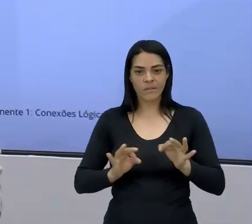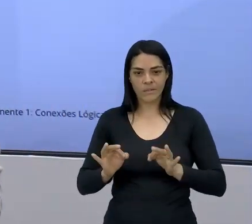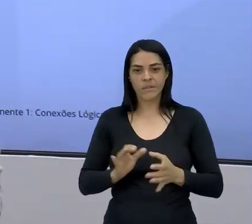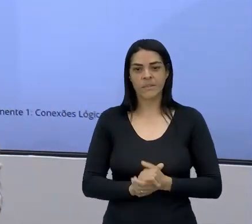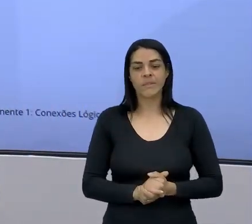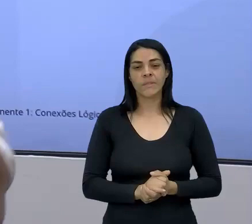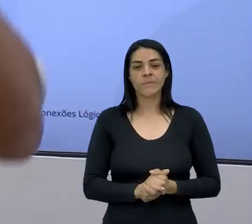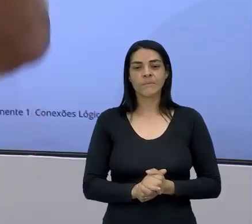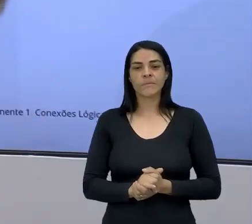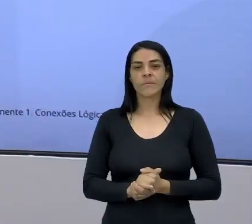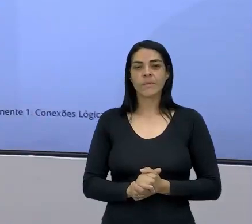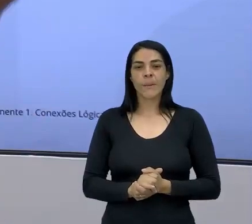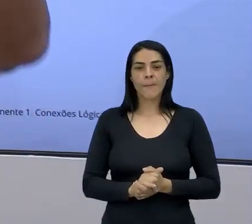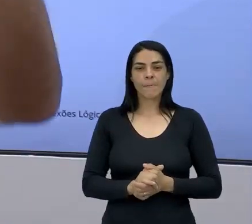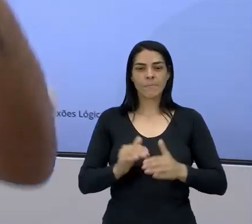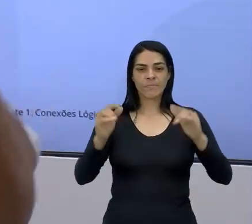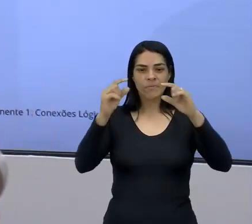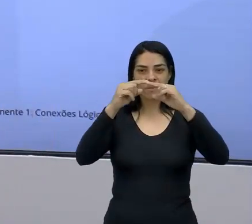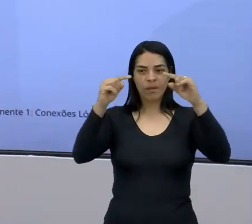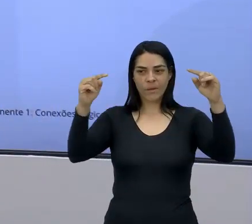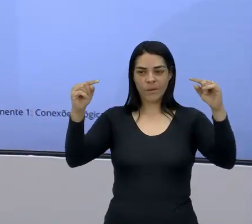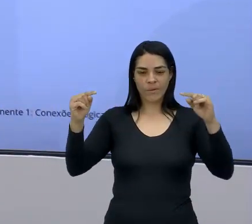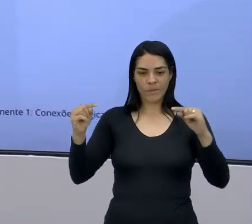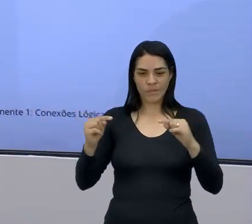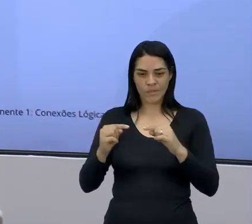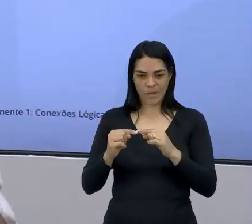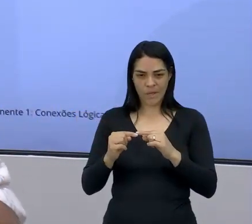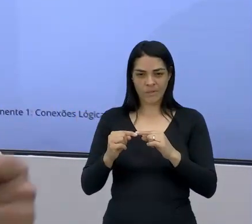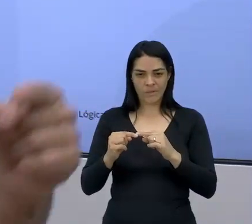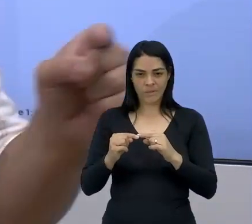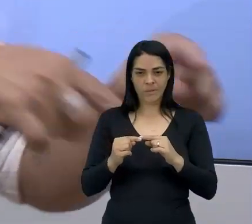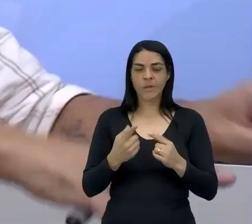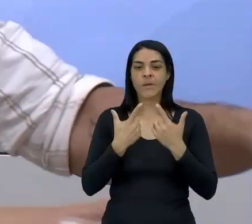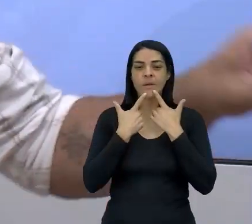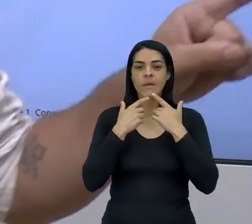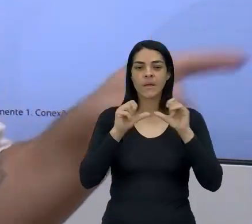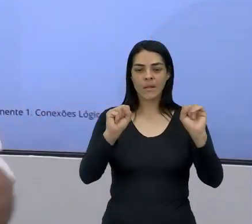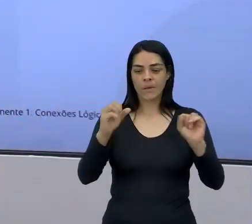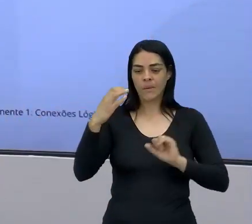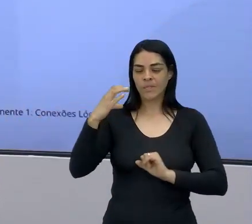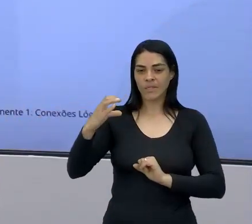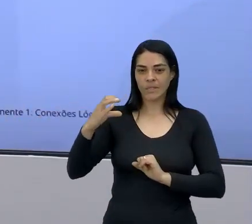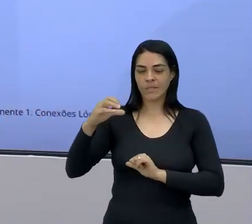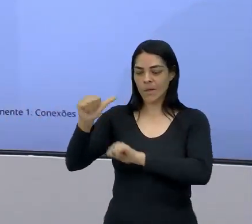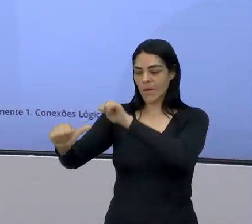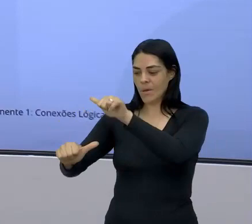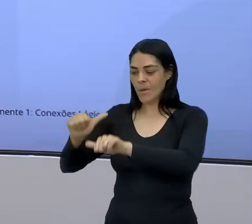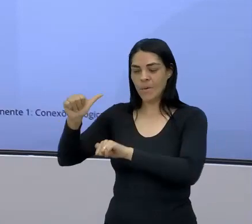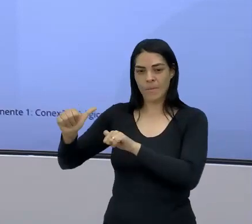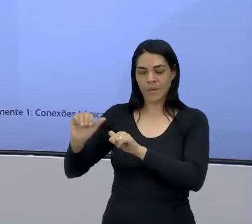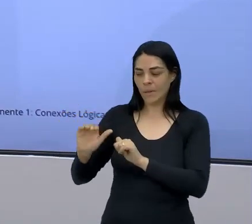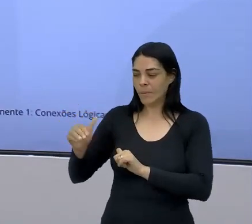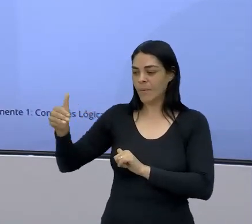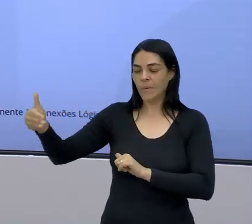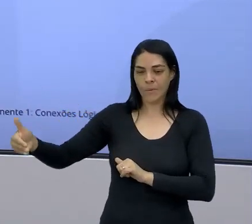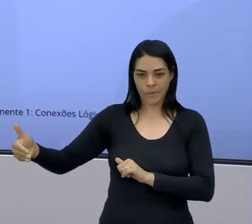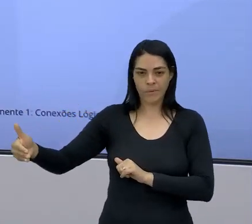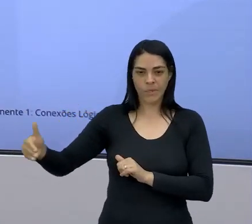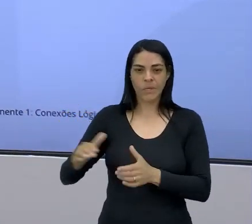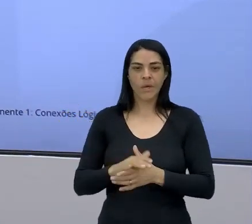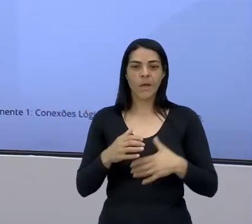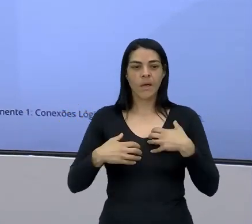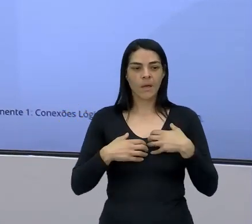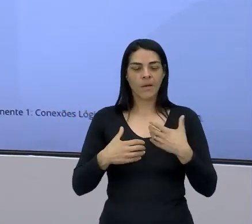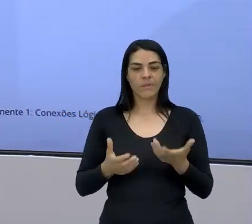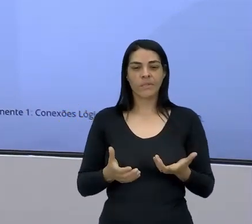um upload, aqueles bloquinhos eles são convertidos numa linguagem C e mandados lá para o Arduino. Então é uma forma de programar o